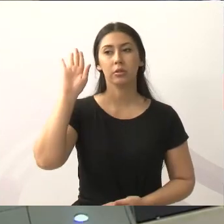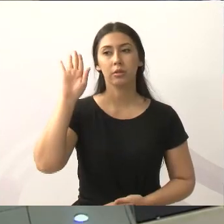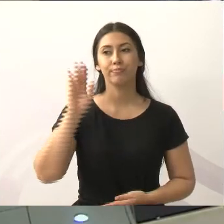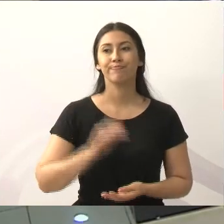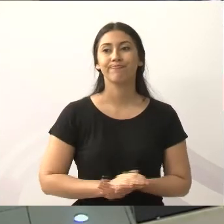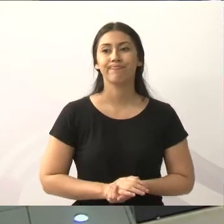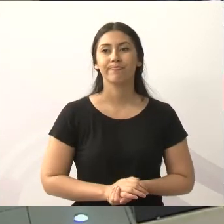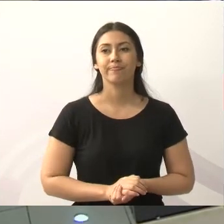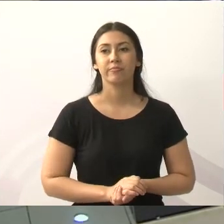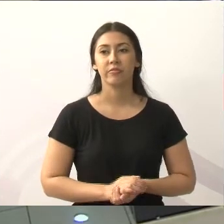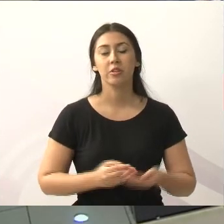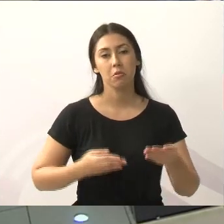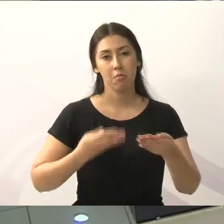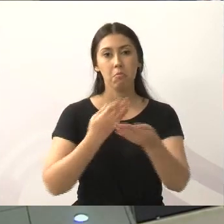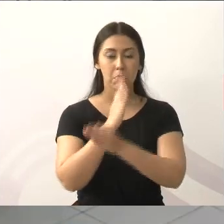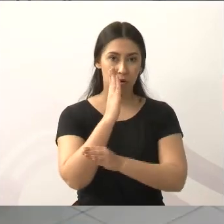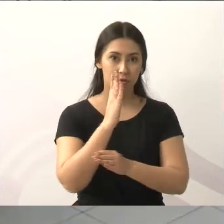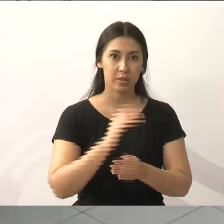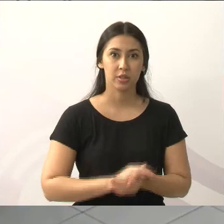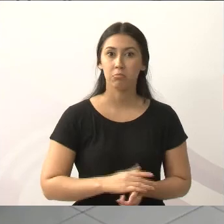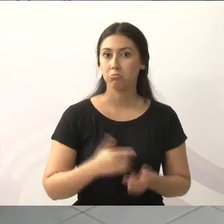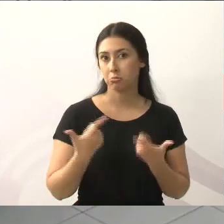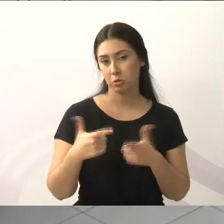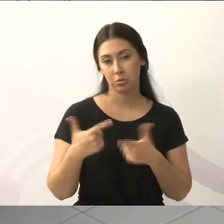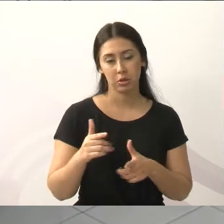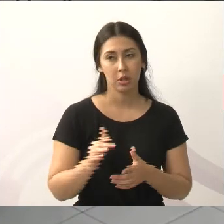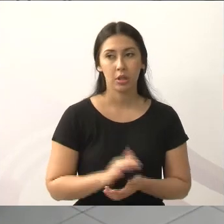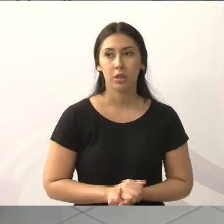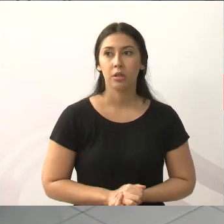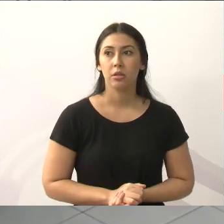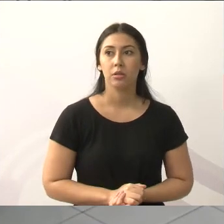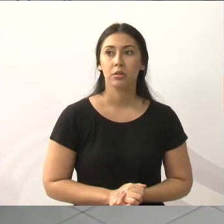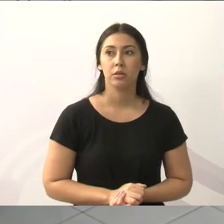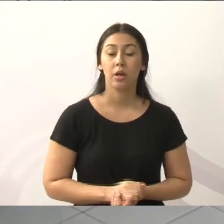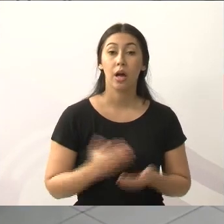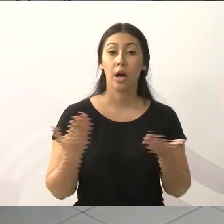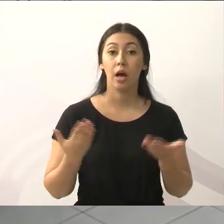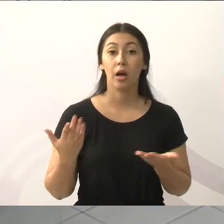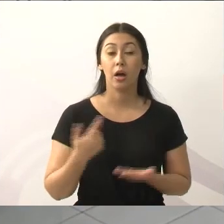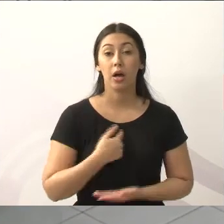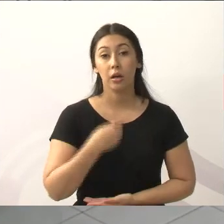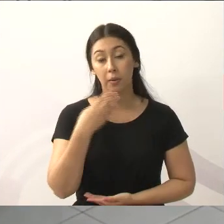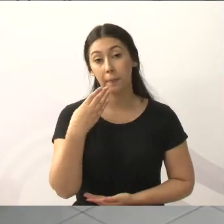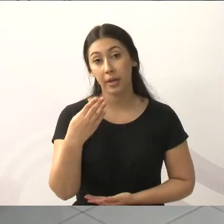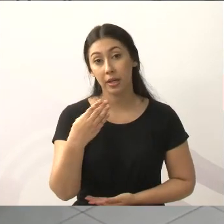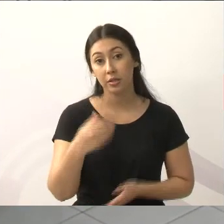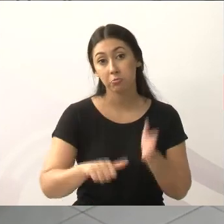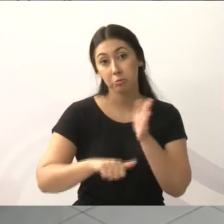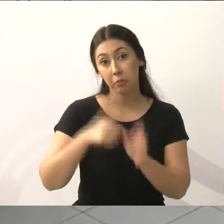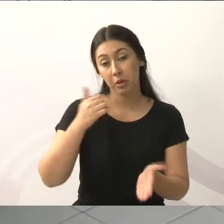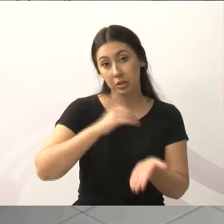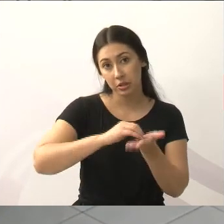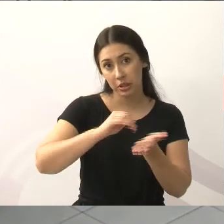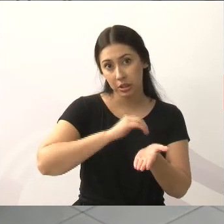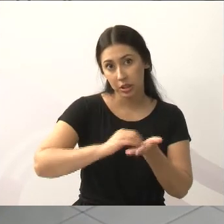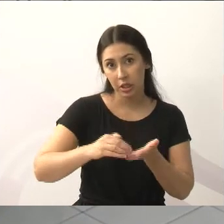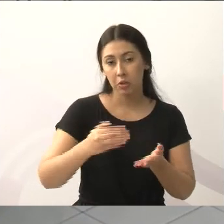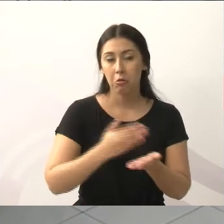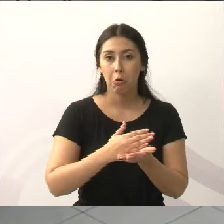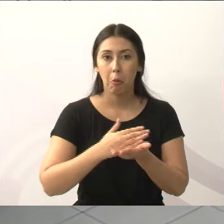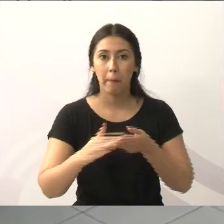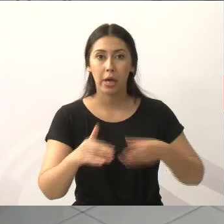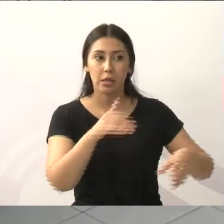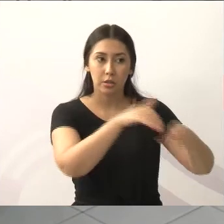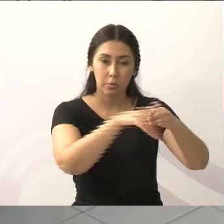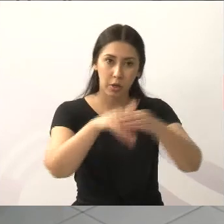4 aprovada. Não temos mais emendas. Agora sim, peço ao primeiro secretário que proceda à votação nominal do projeto na forma